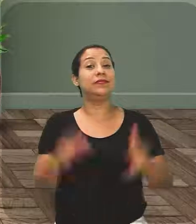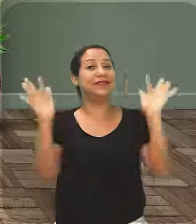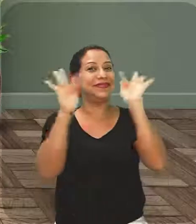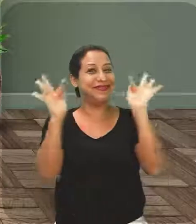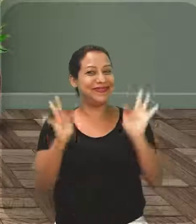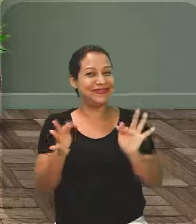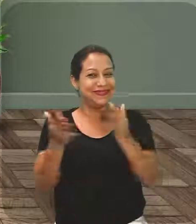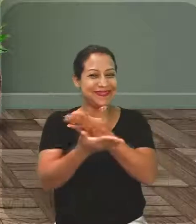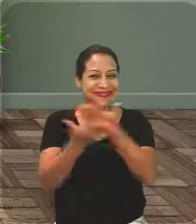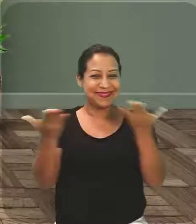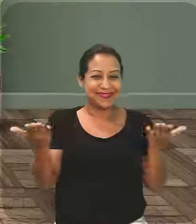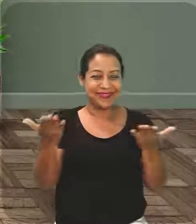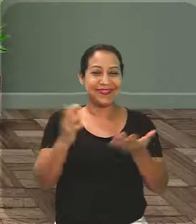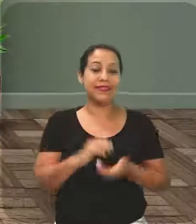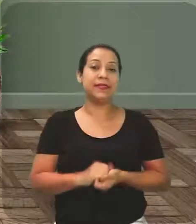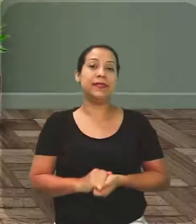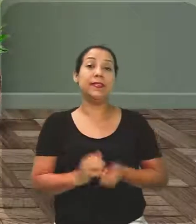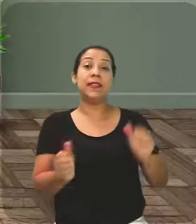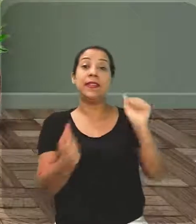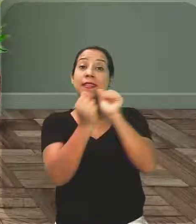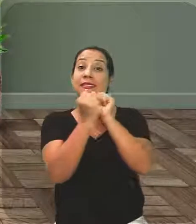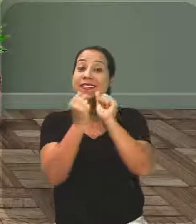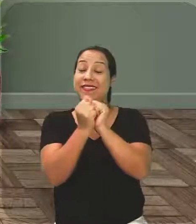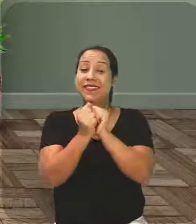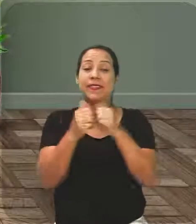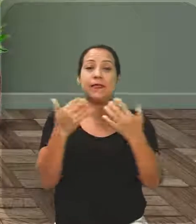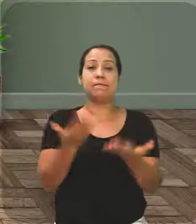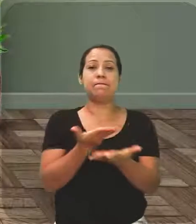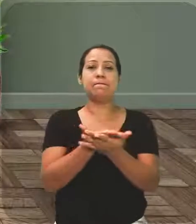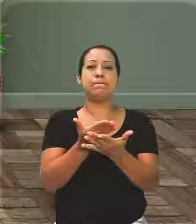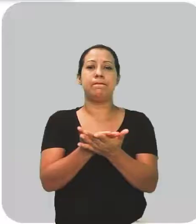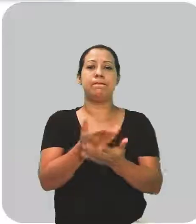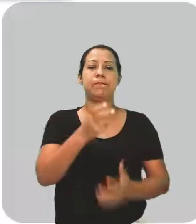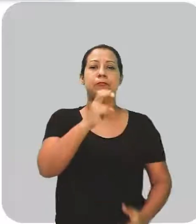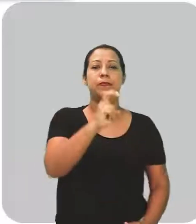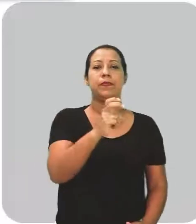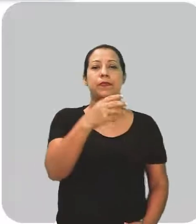Felicidade, né? Vamos juntos, então, vamos lá para a nossa aula